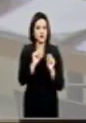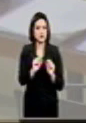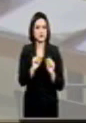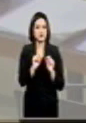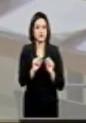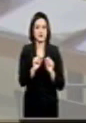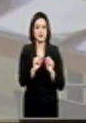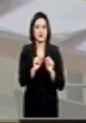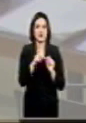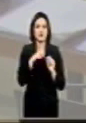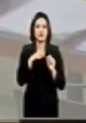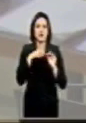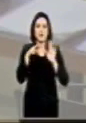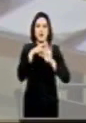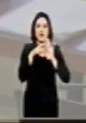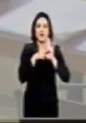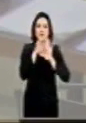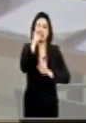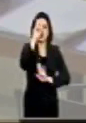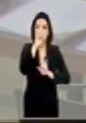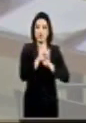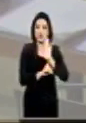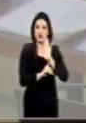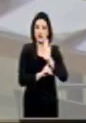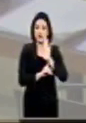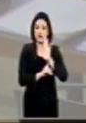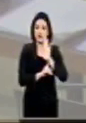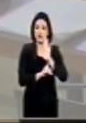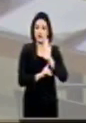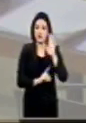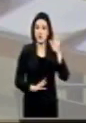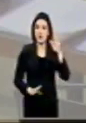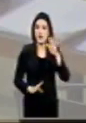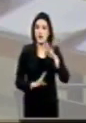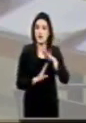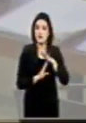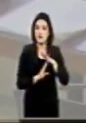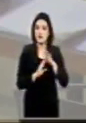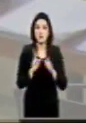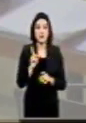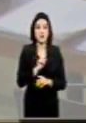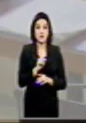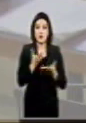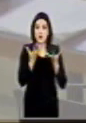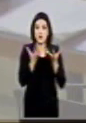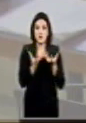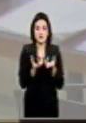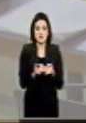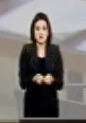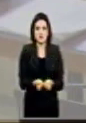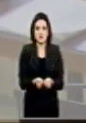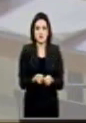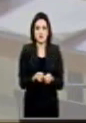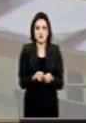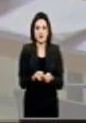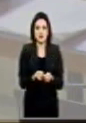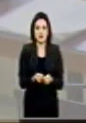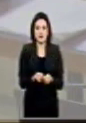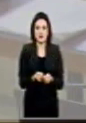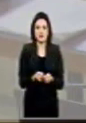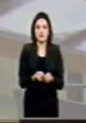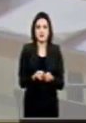constituem norma de direito estrito, não admitindo exegese